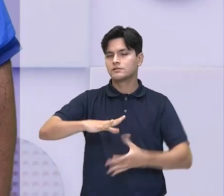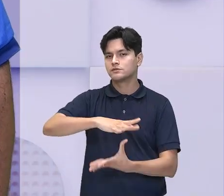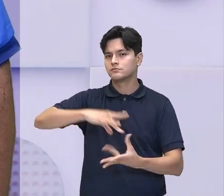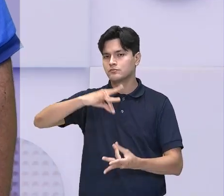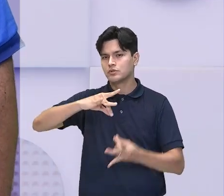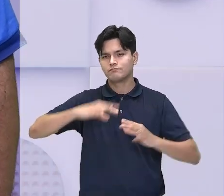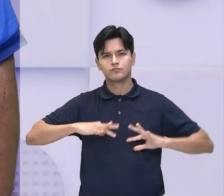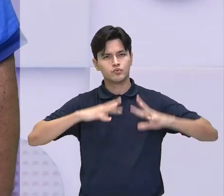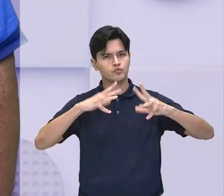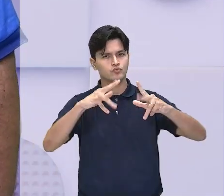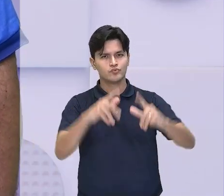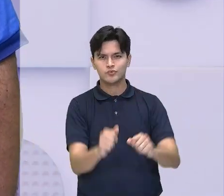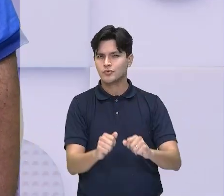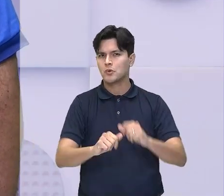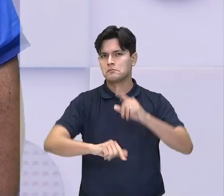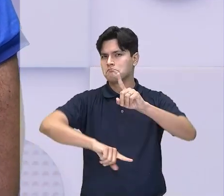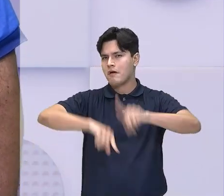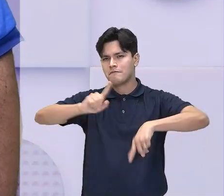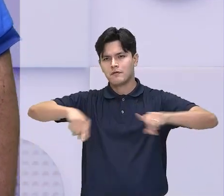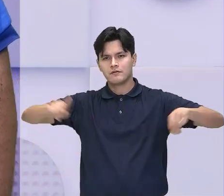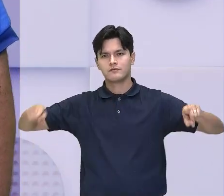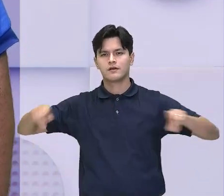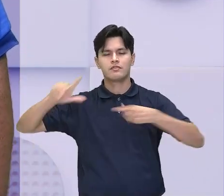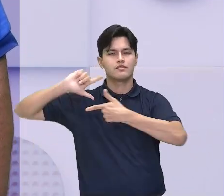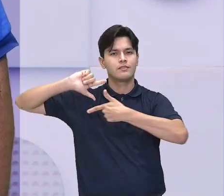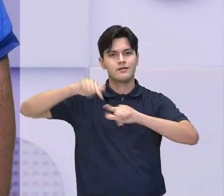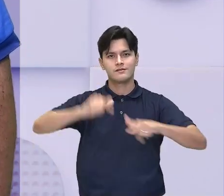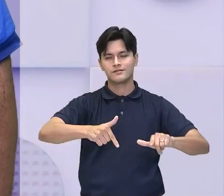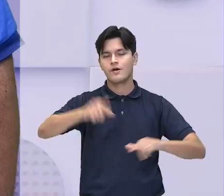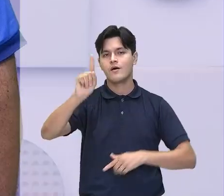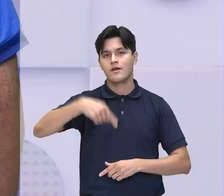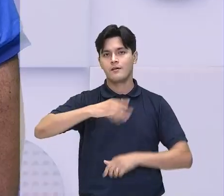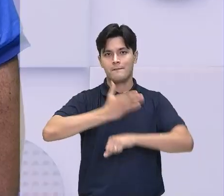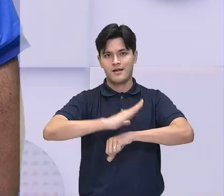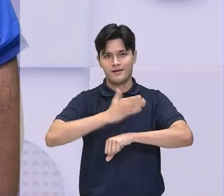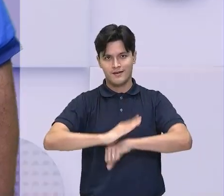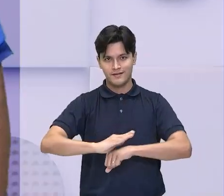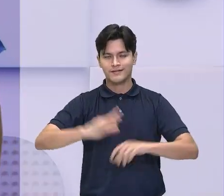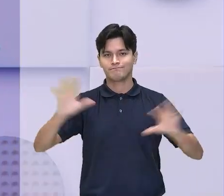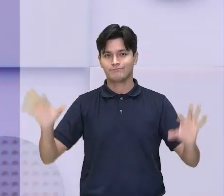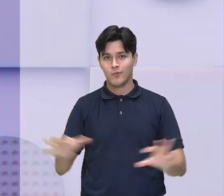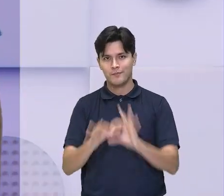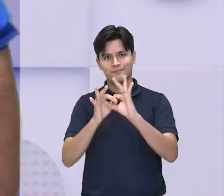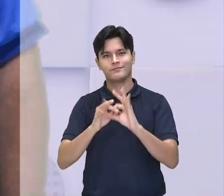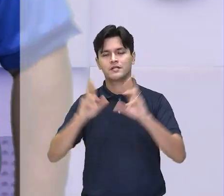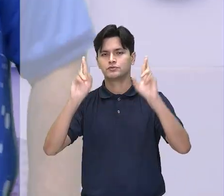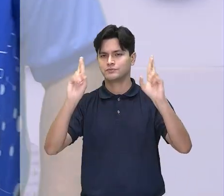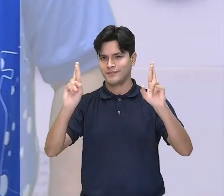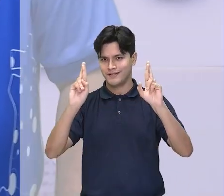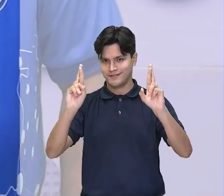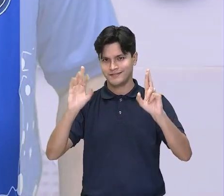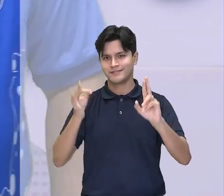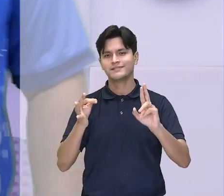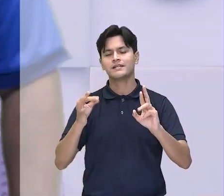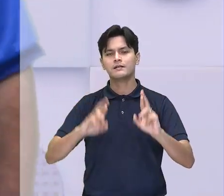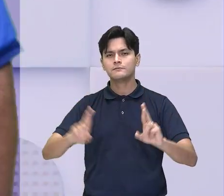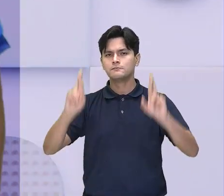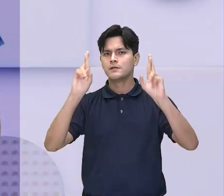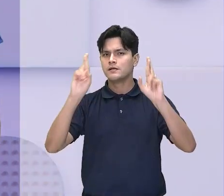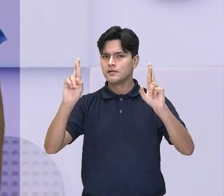mais variadas tradições, é uma prática de esperança. Uma esperança que trabalha, uma esperança que não